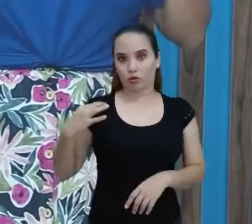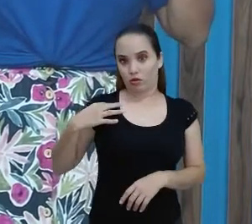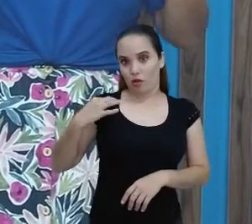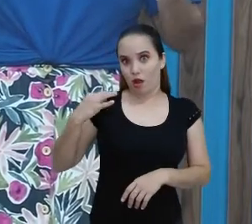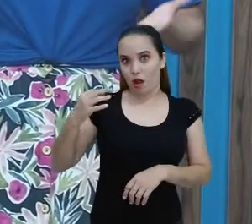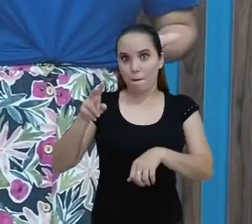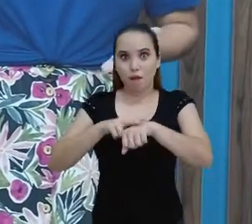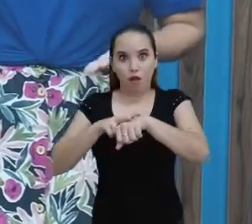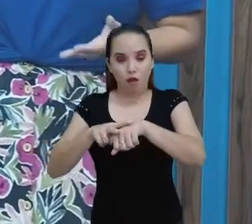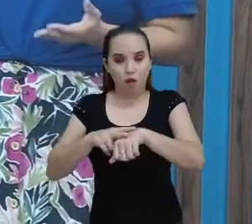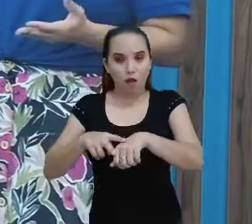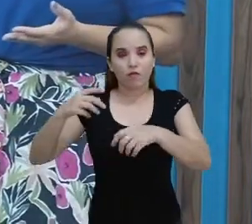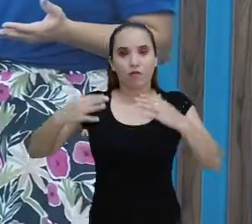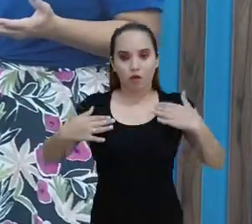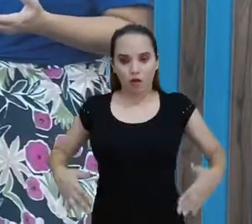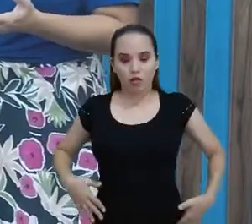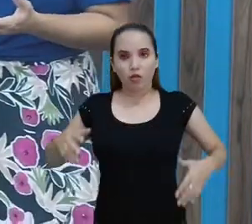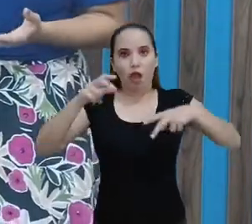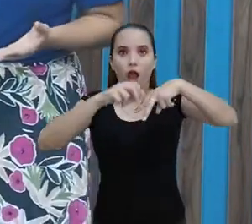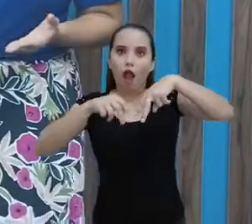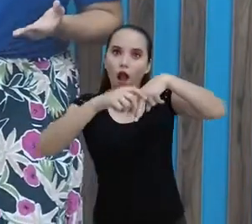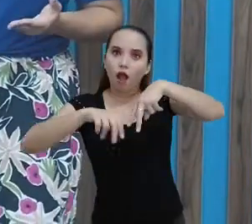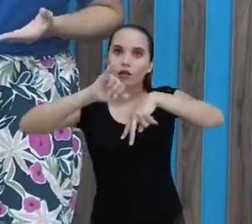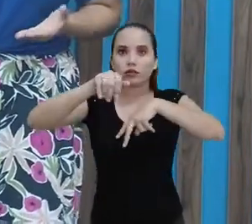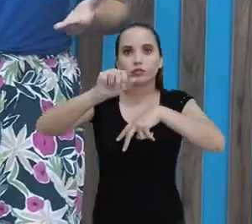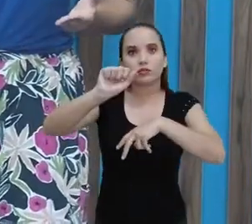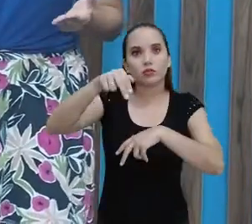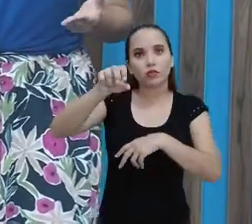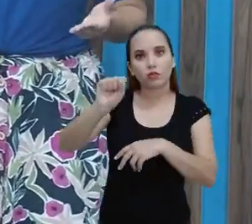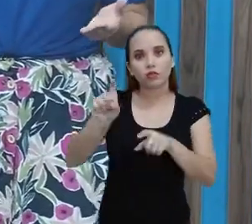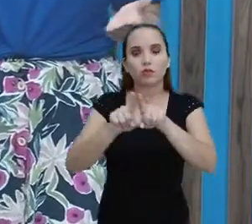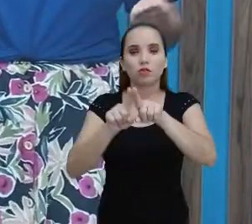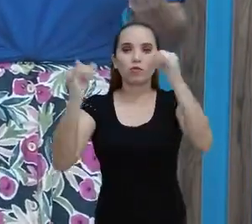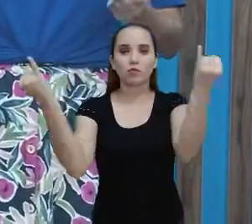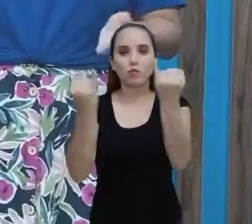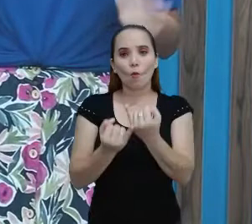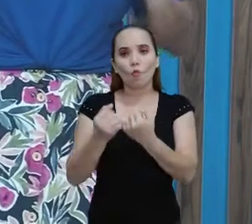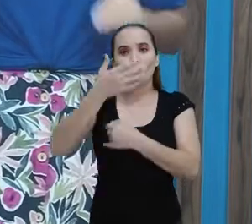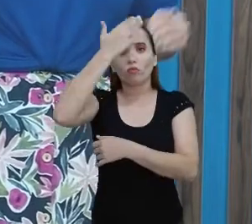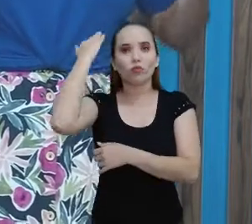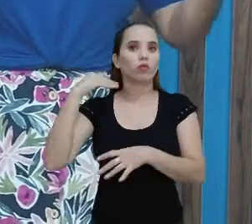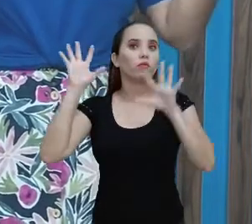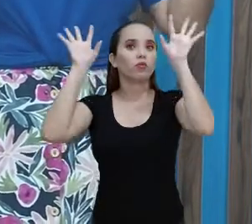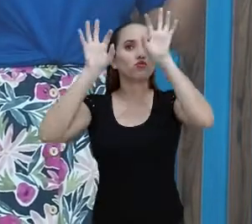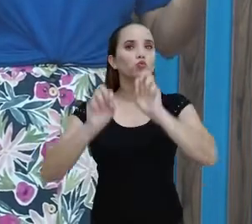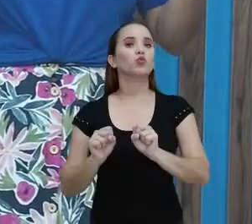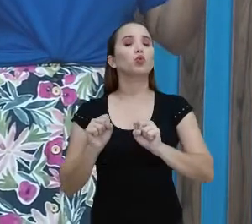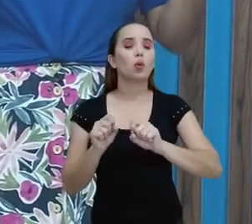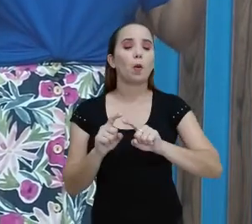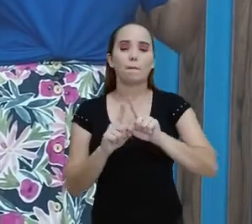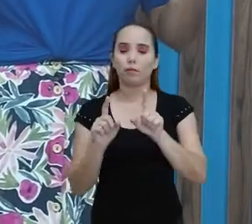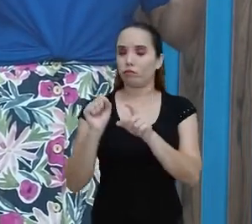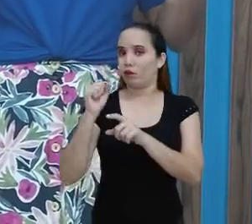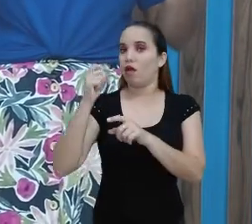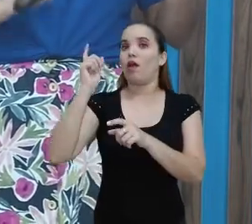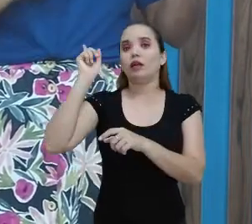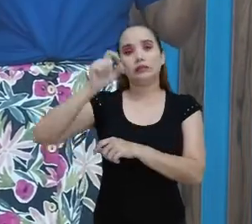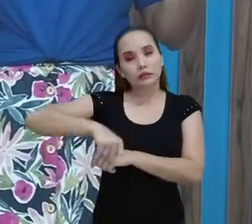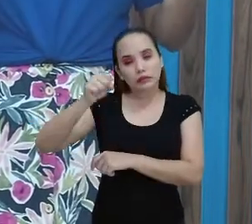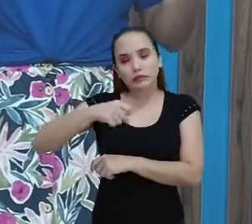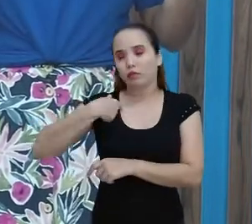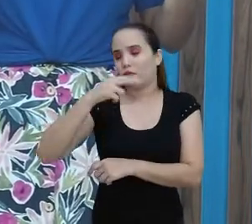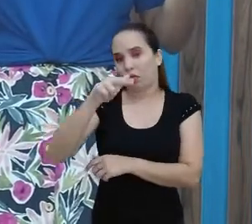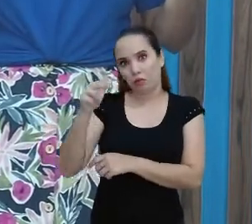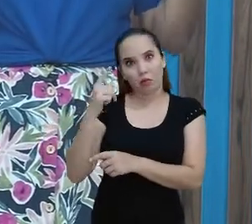verde, maleta preta, magro e de cabelos escuros. Então, mesmo que eu nunca o tenha visto, através